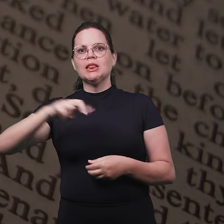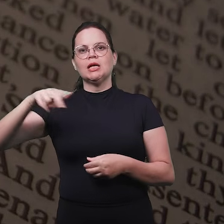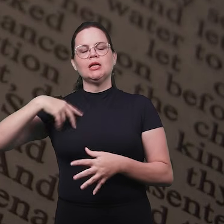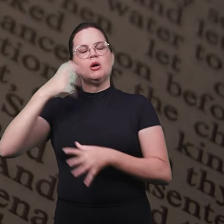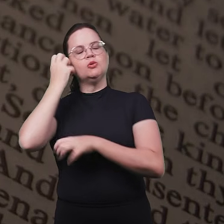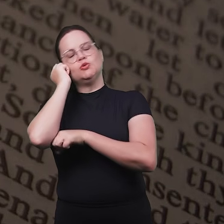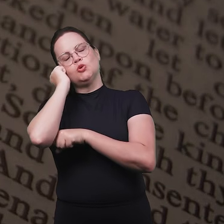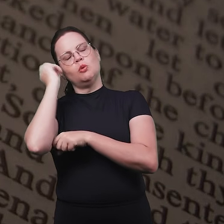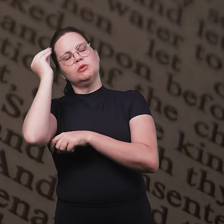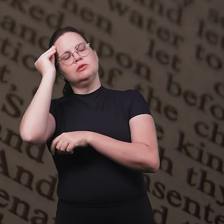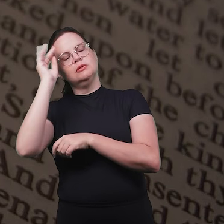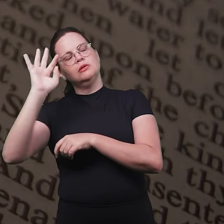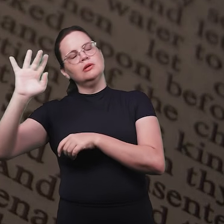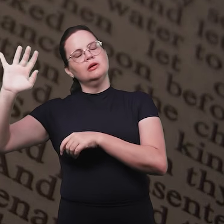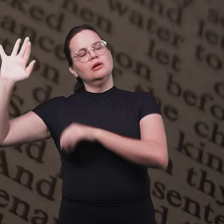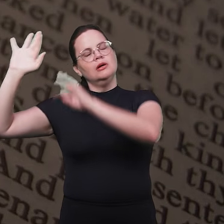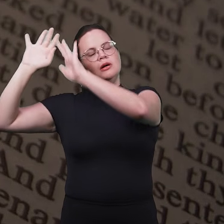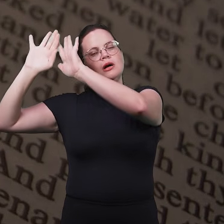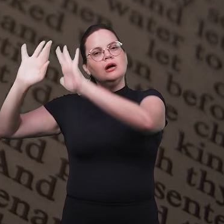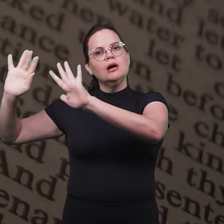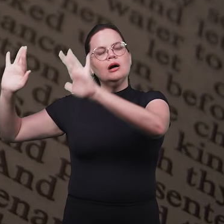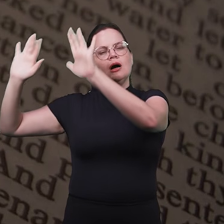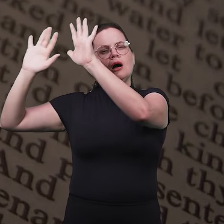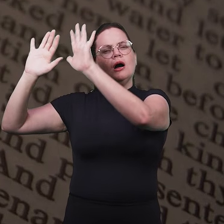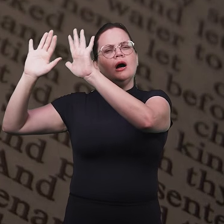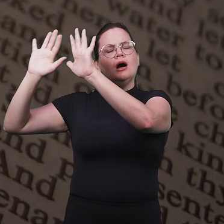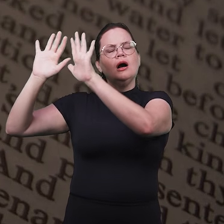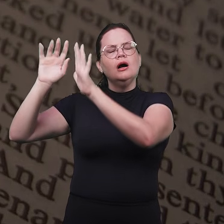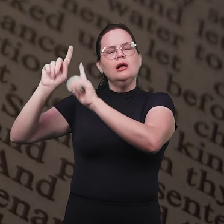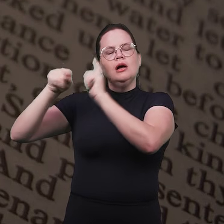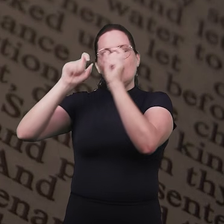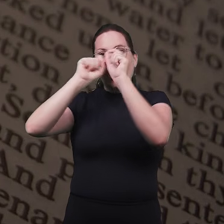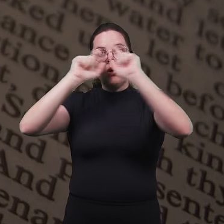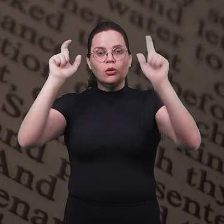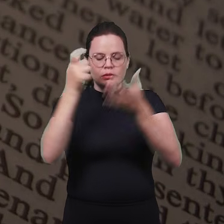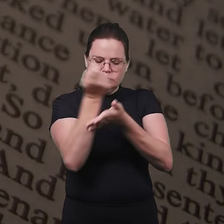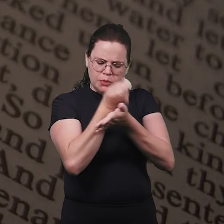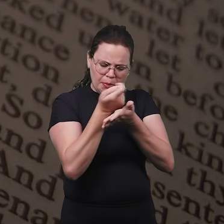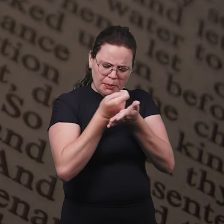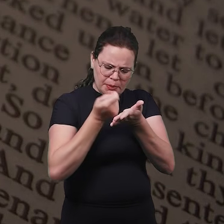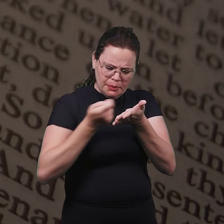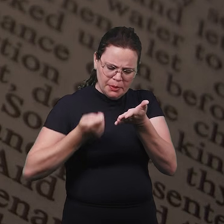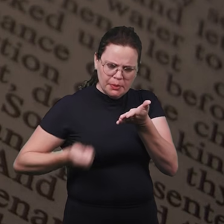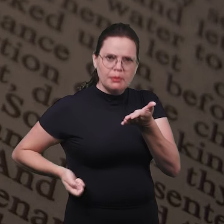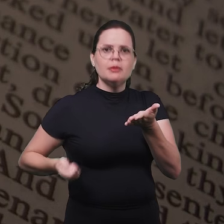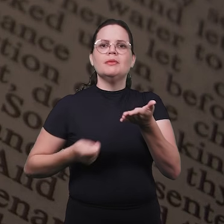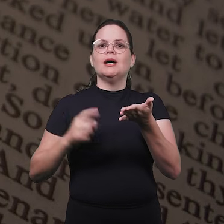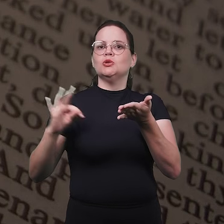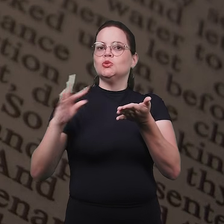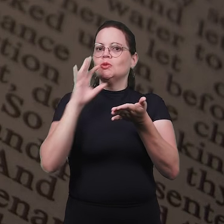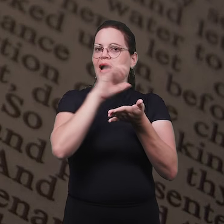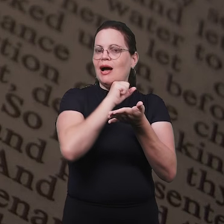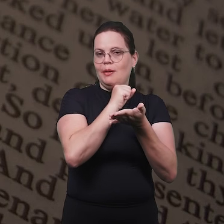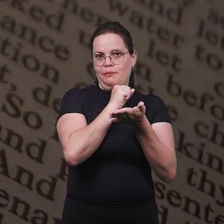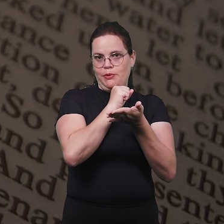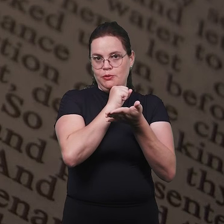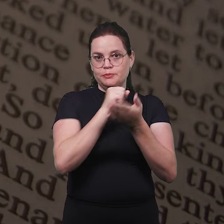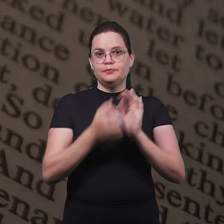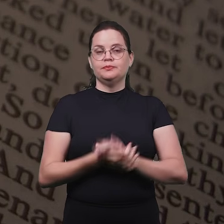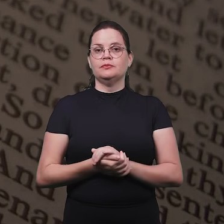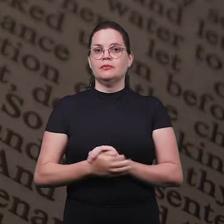um sonho e visões da sua cabeça. Escreveu logo o sonho e relatou a suma das